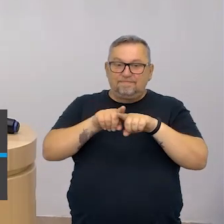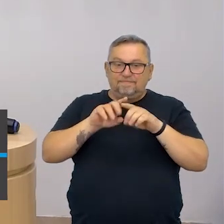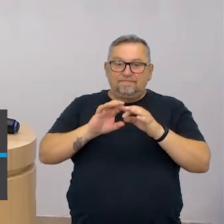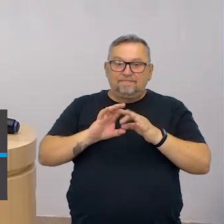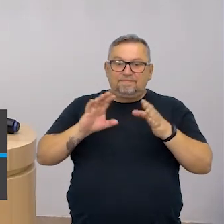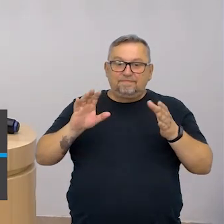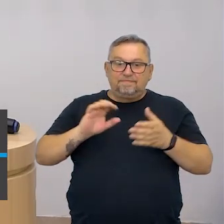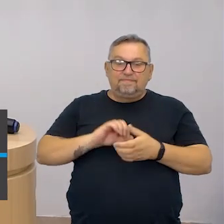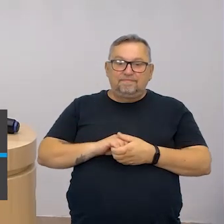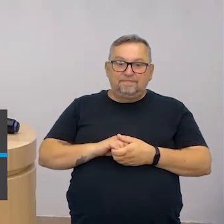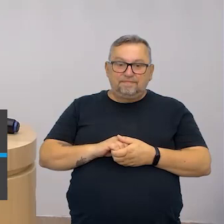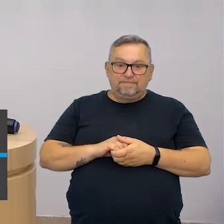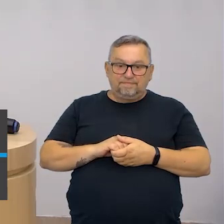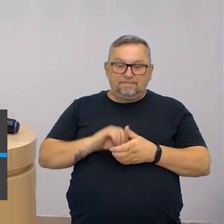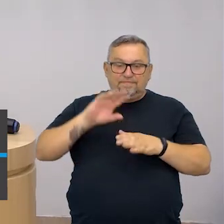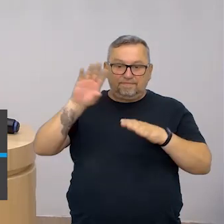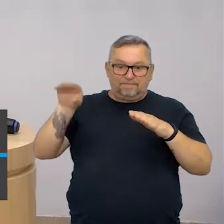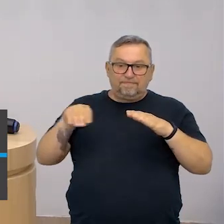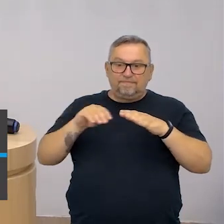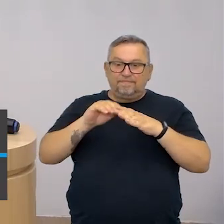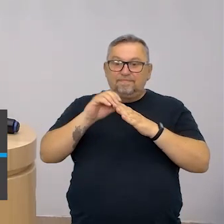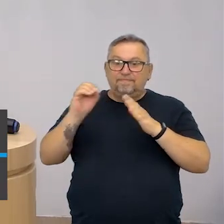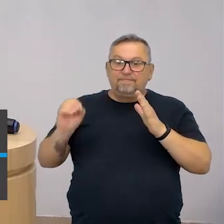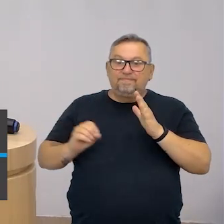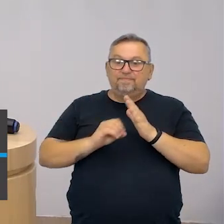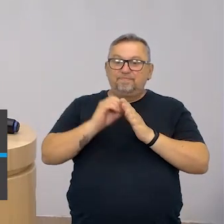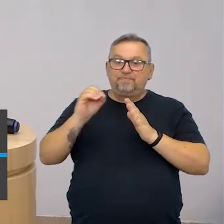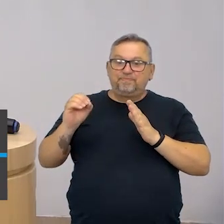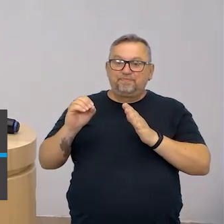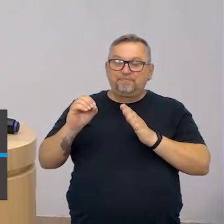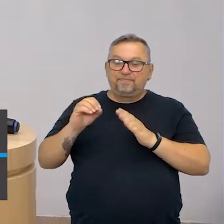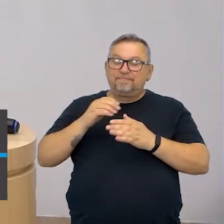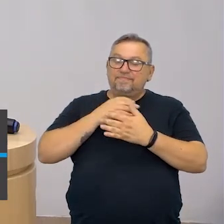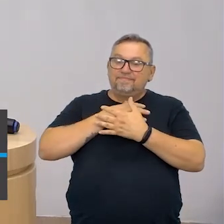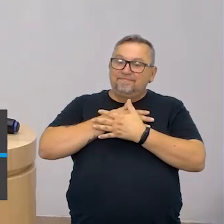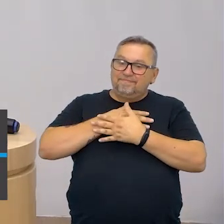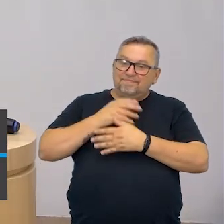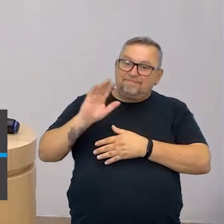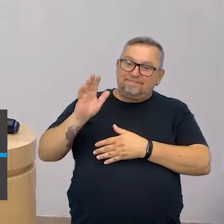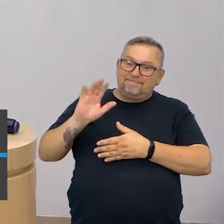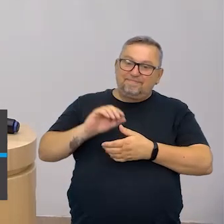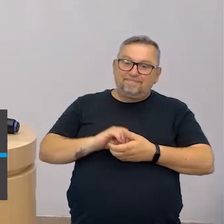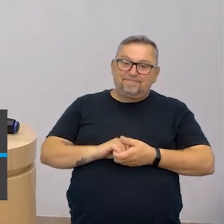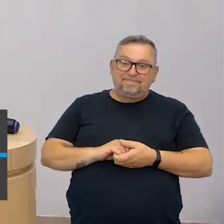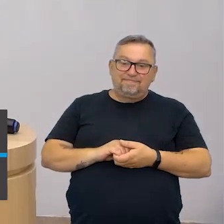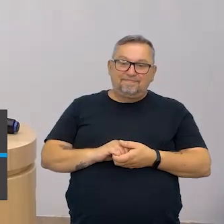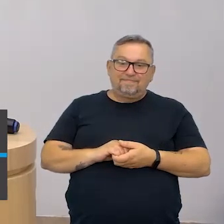disponível no repositório do Centro de Mídias, tá certo? Um grande abraço e valeu!